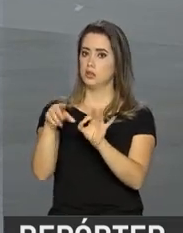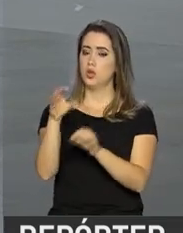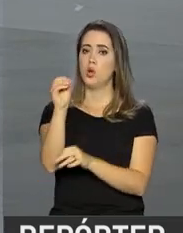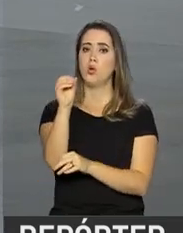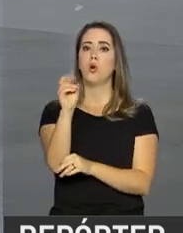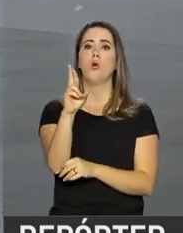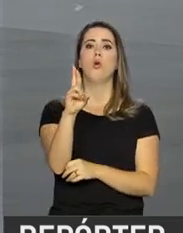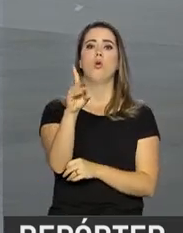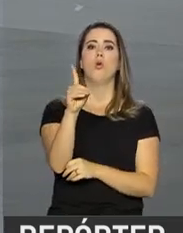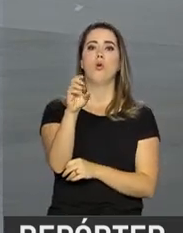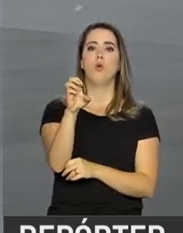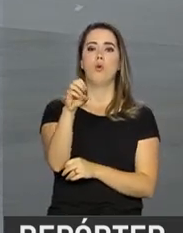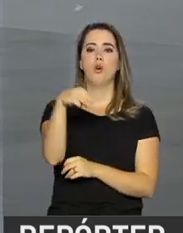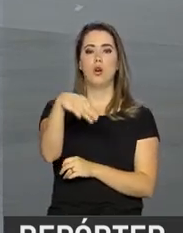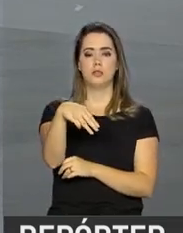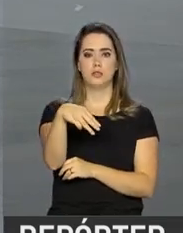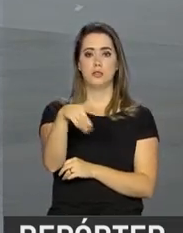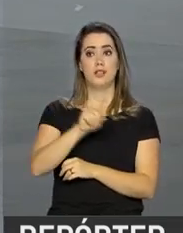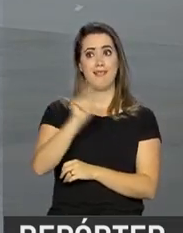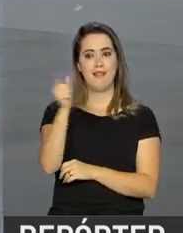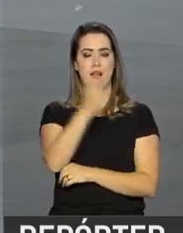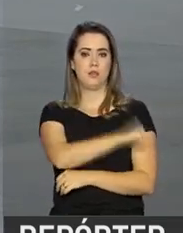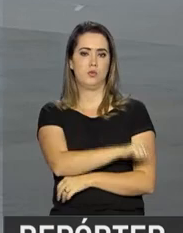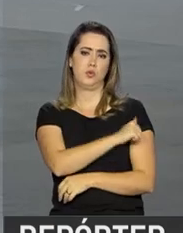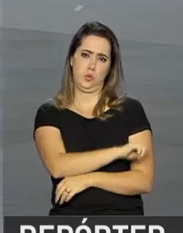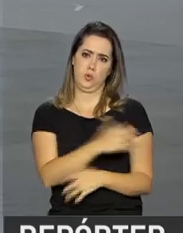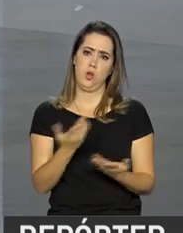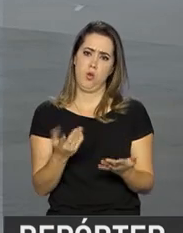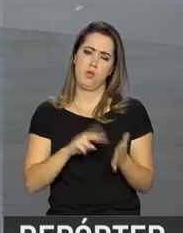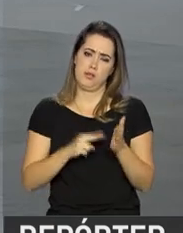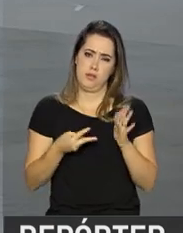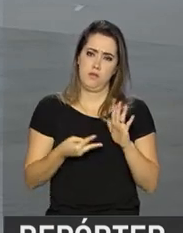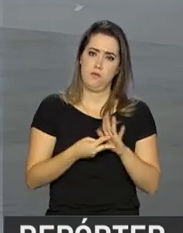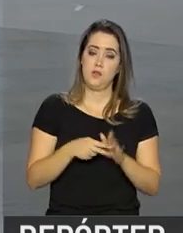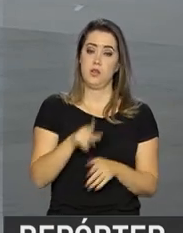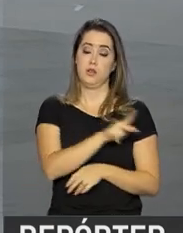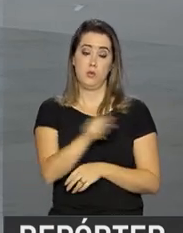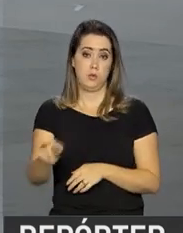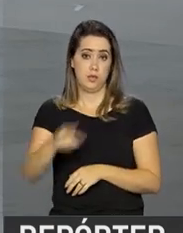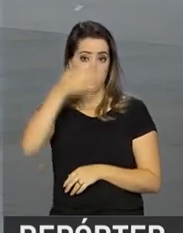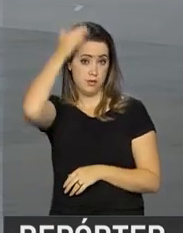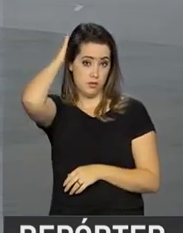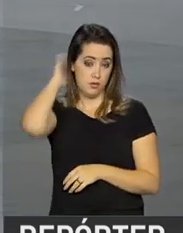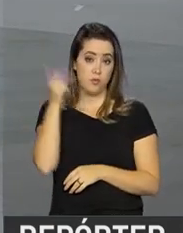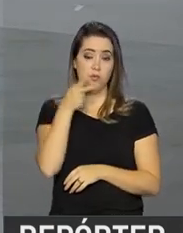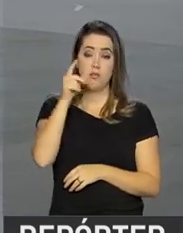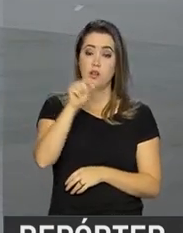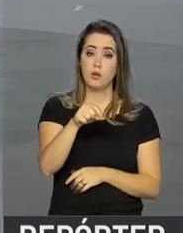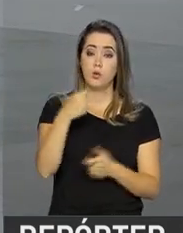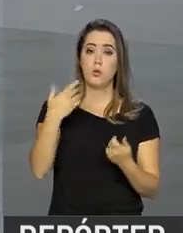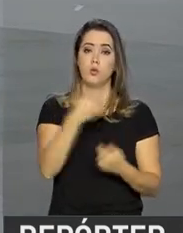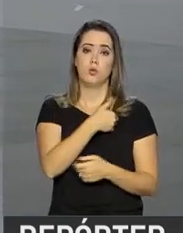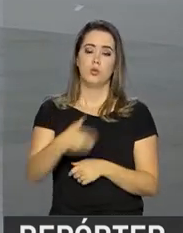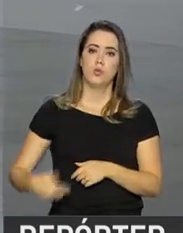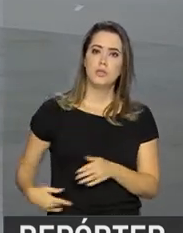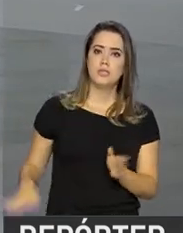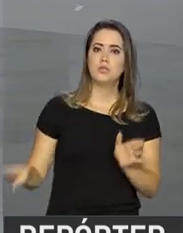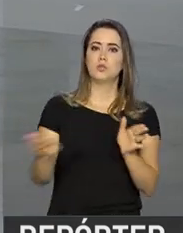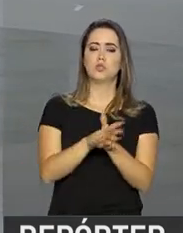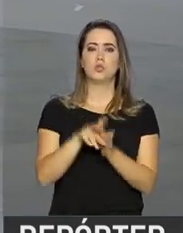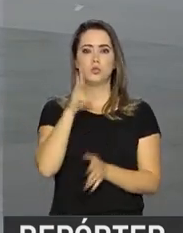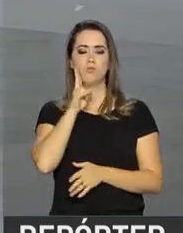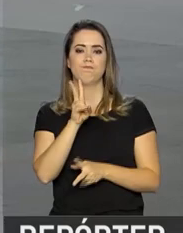a ordem no rio de janeiro traduzindo em outras palavras o presidente michel temer afirmou que o governo chegou a